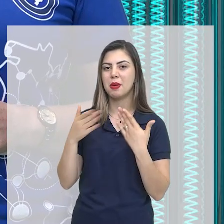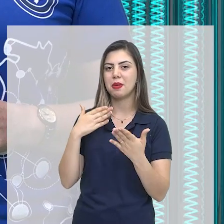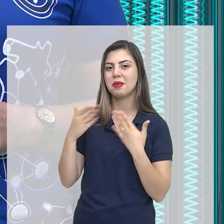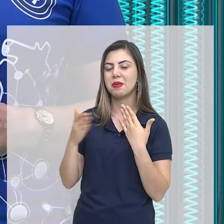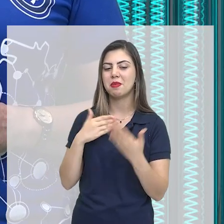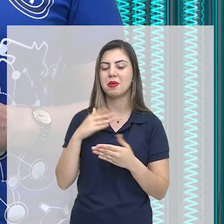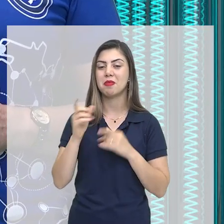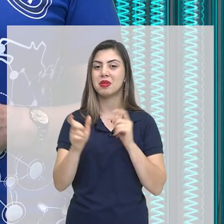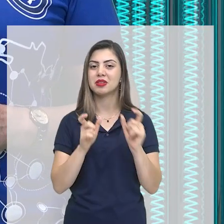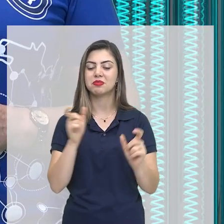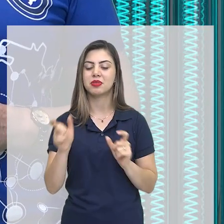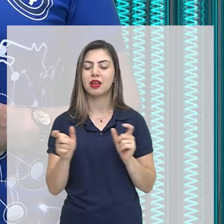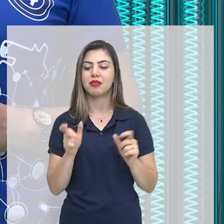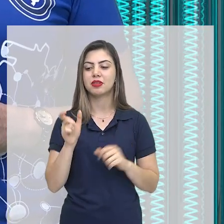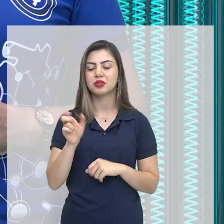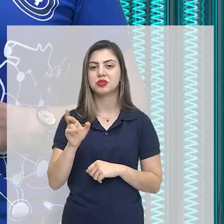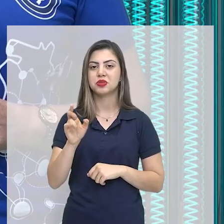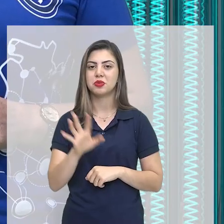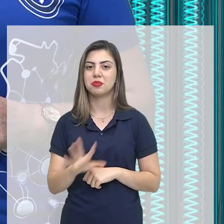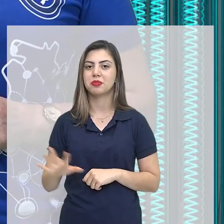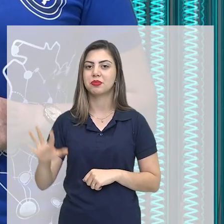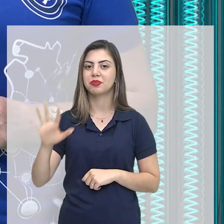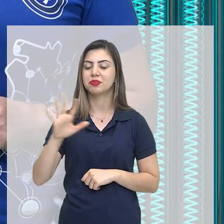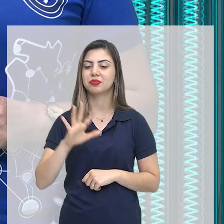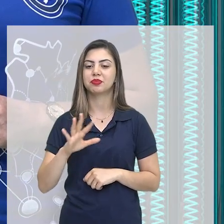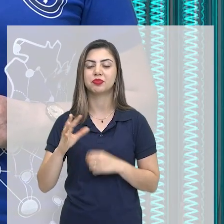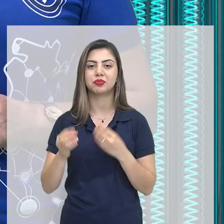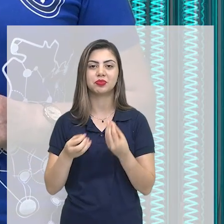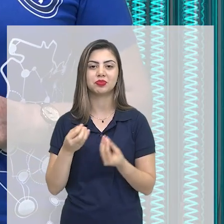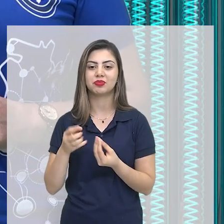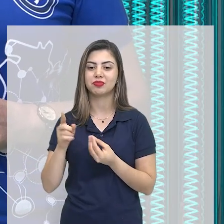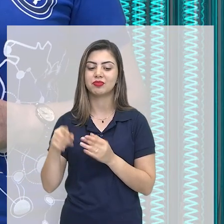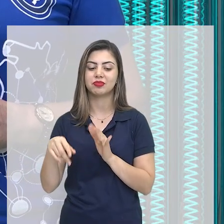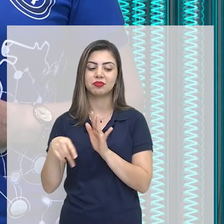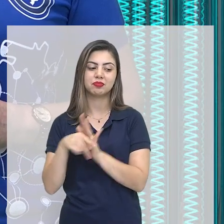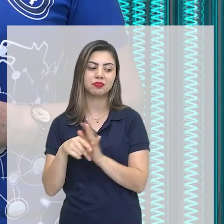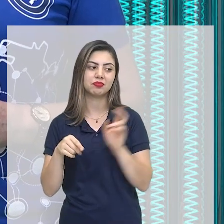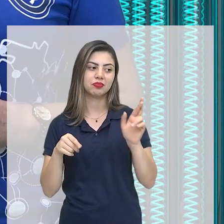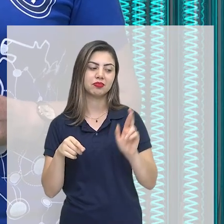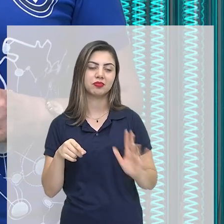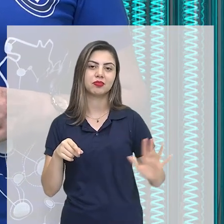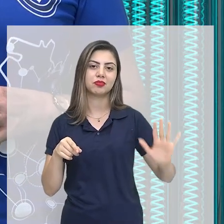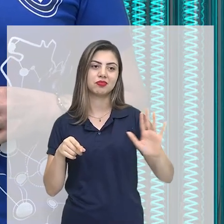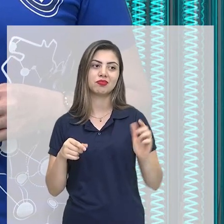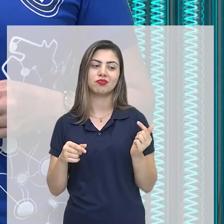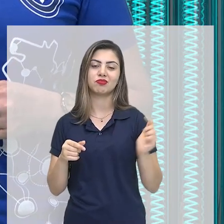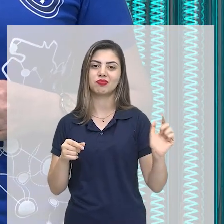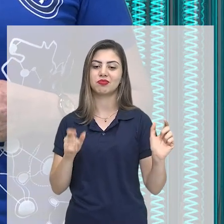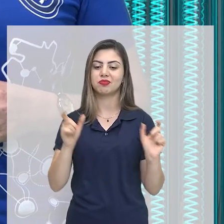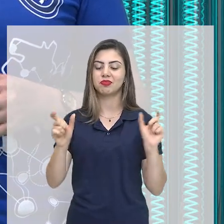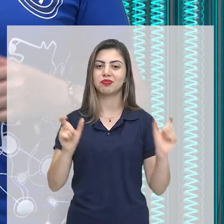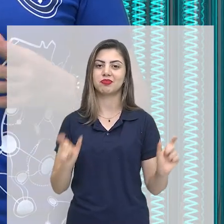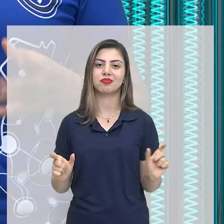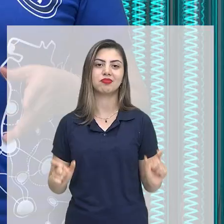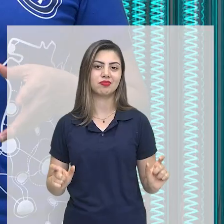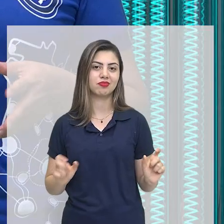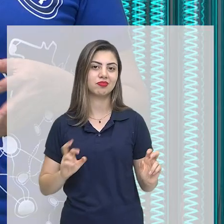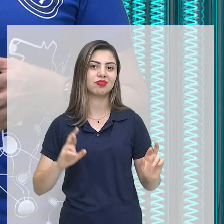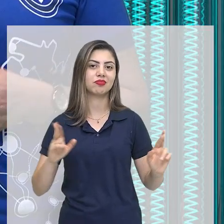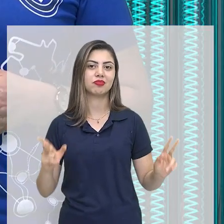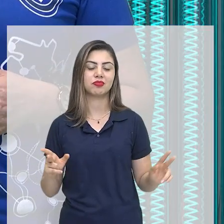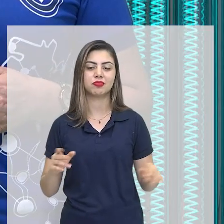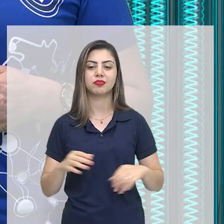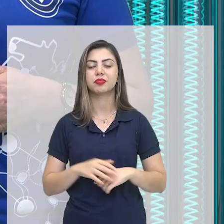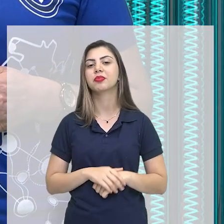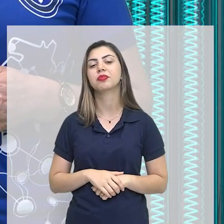pessoas de uma determinada região, elas são o quê? Diferentes. E devido a essas expressões serem